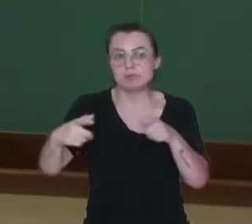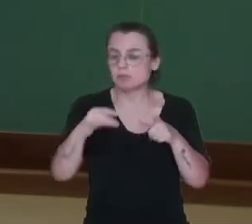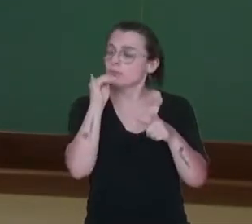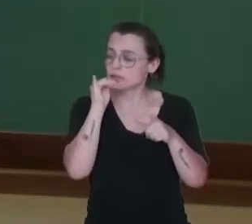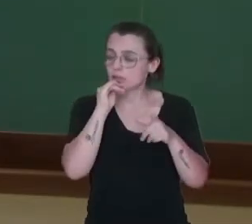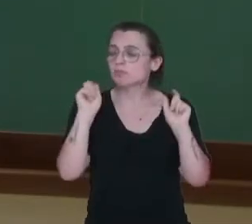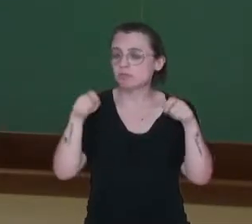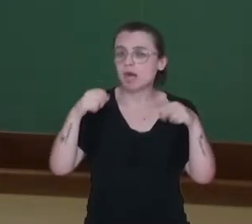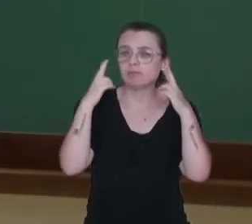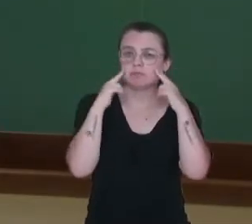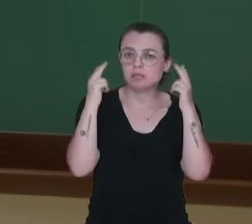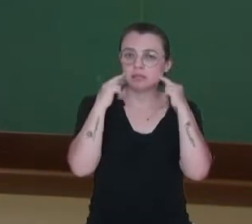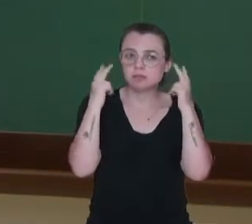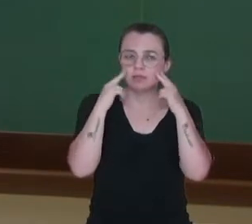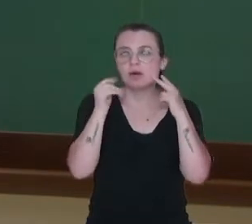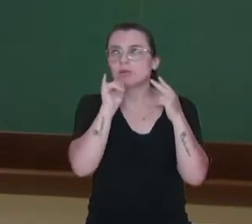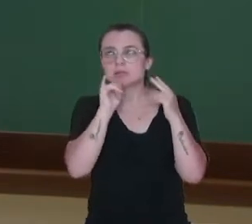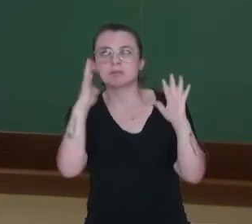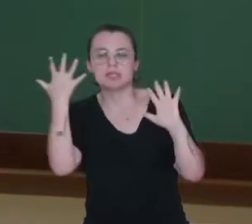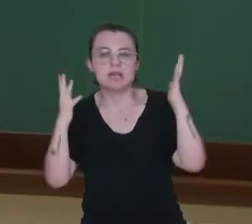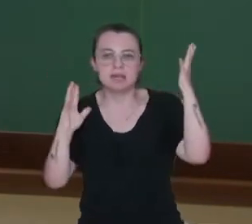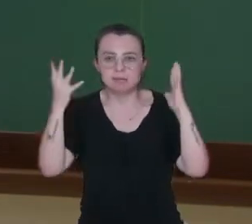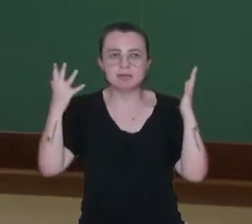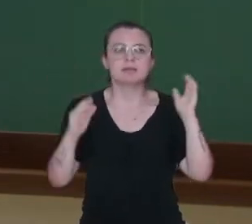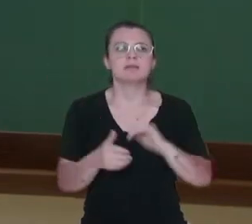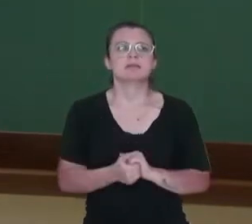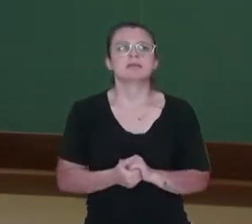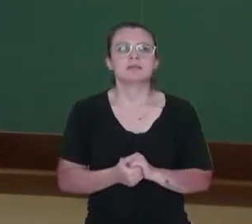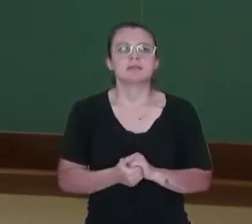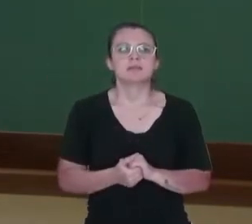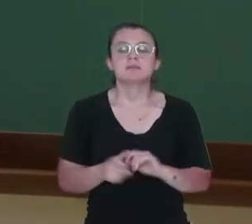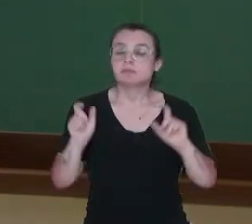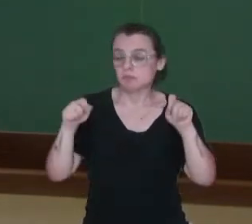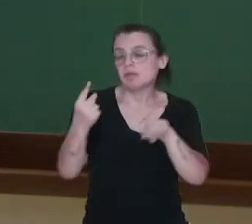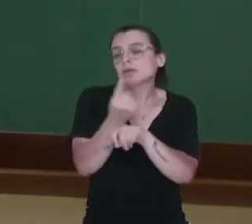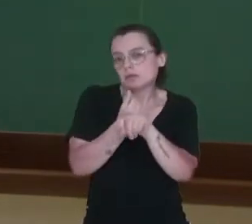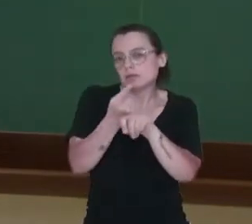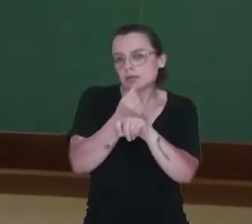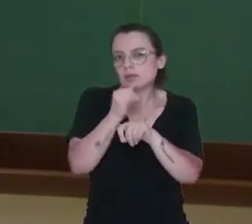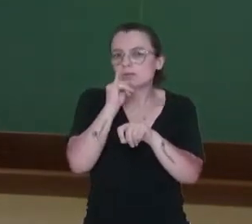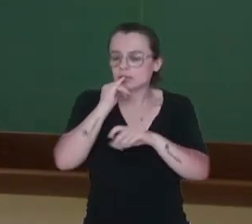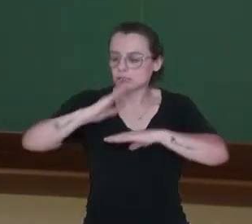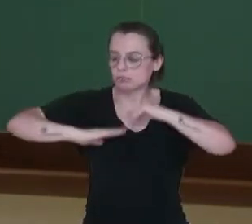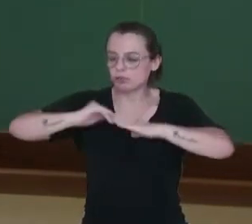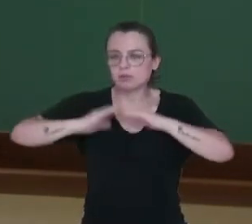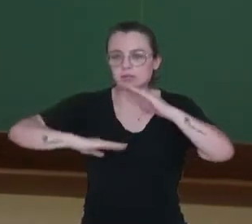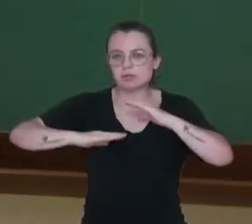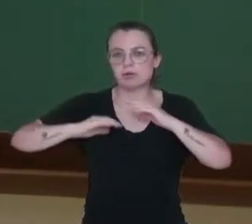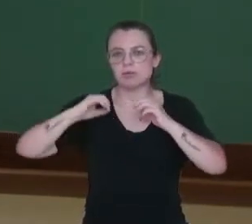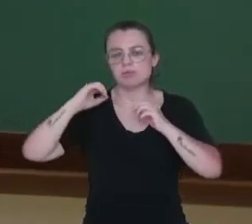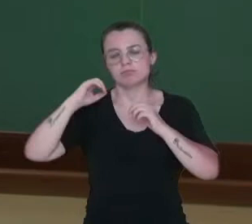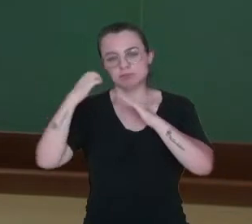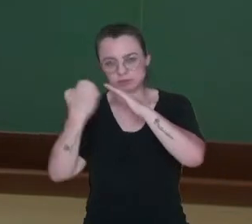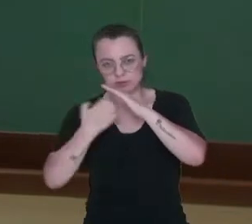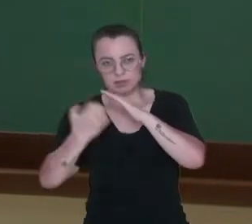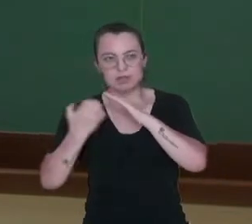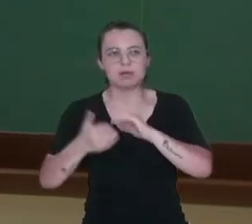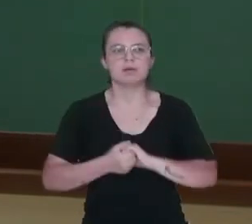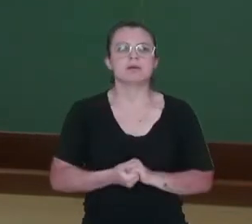ser naturais, como o clima, por exemplo, que podem ser econômicos, como a produção industrial,